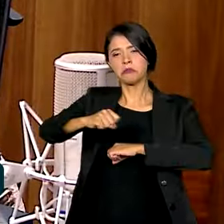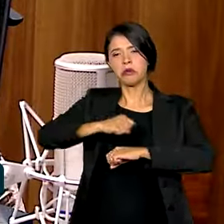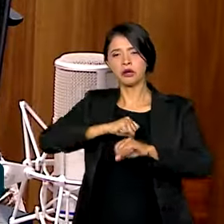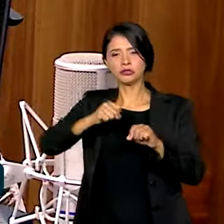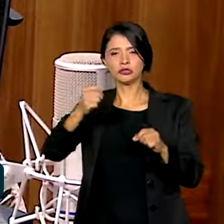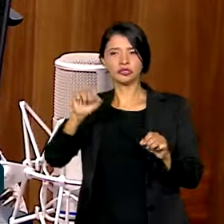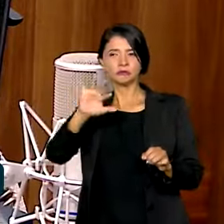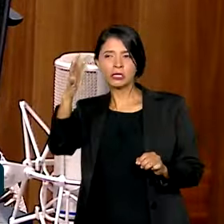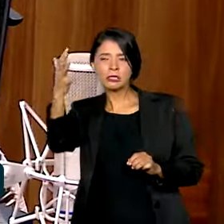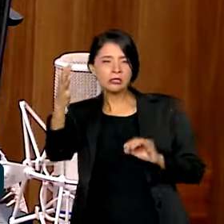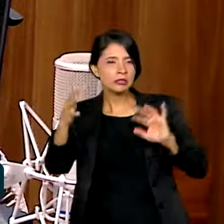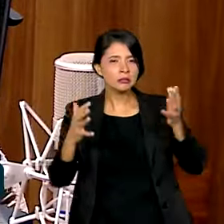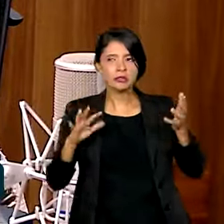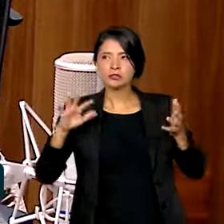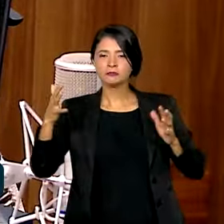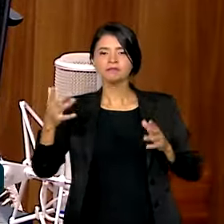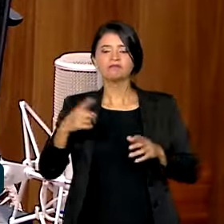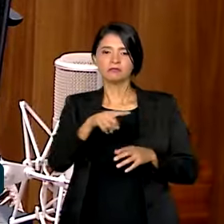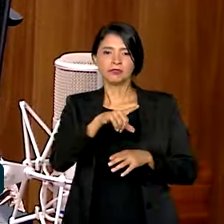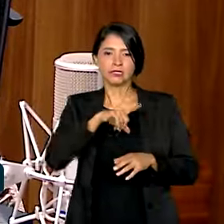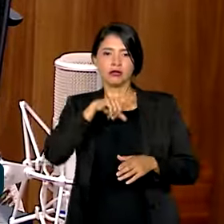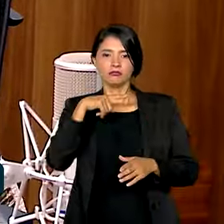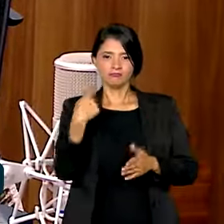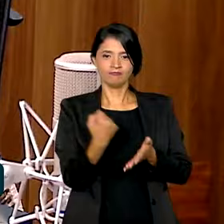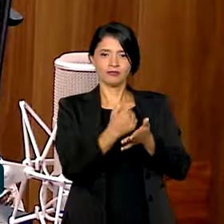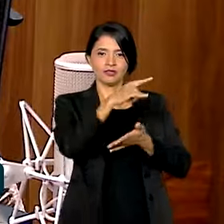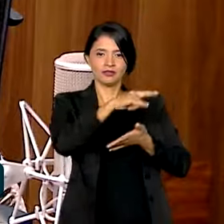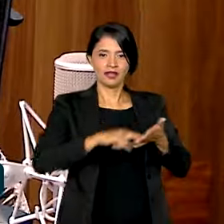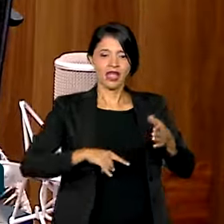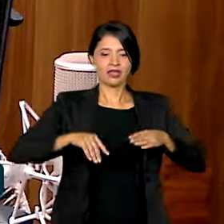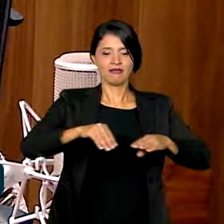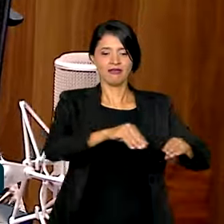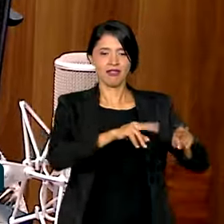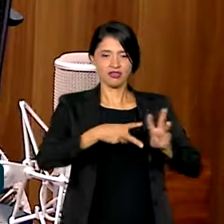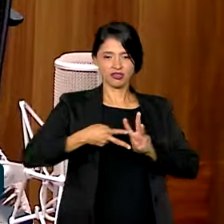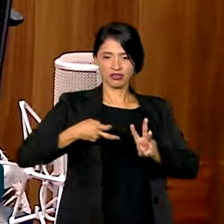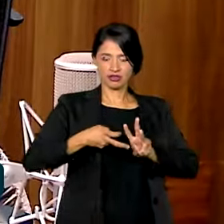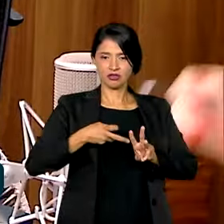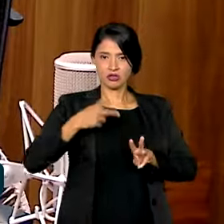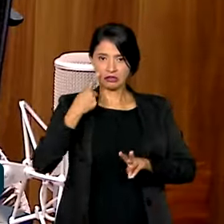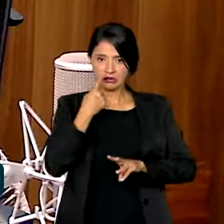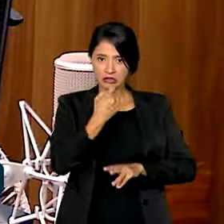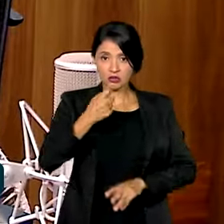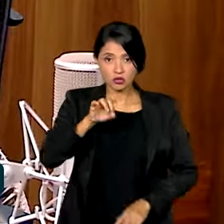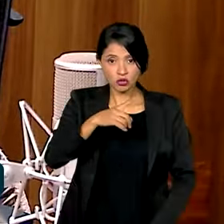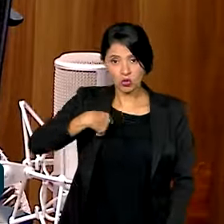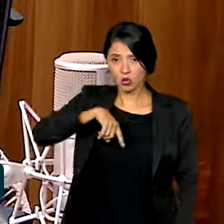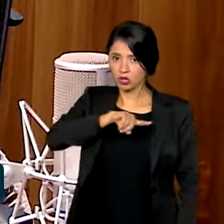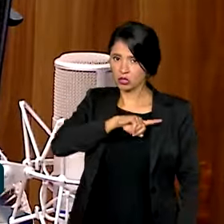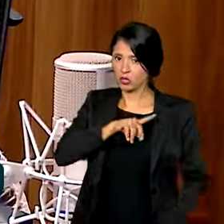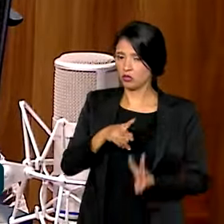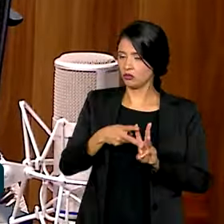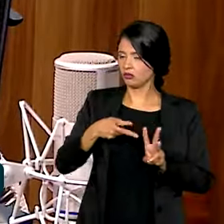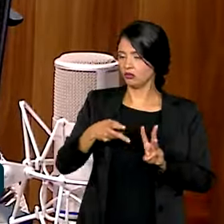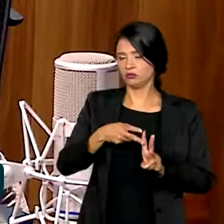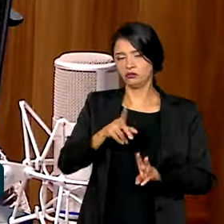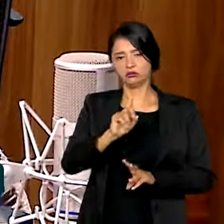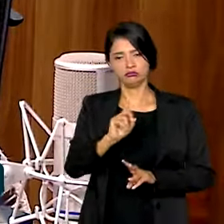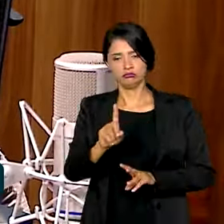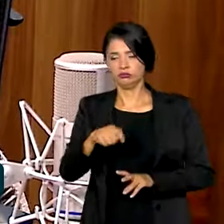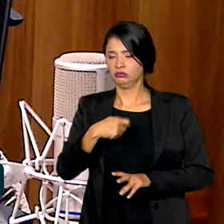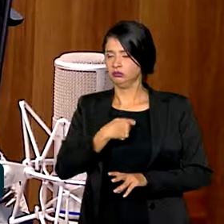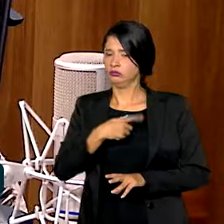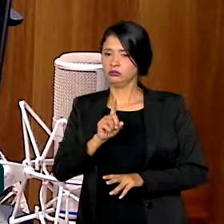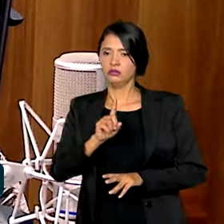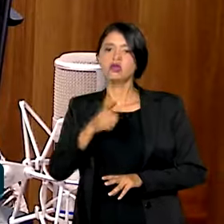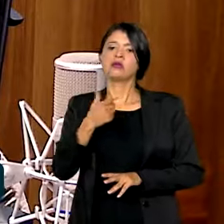climáticos. Então, a demarcação de terras indígenas não interessa somente a nós indígenas, né? Mas é uma